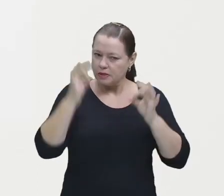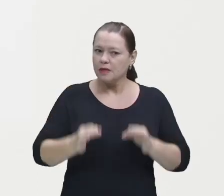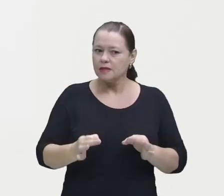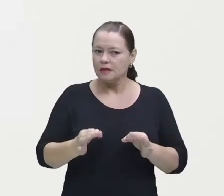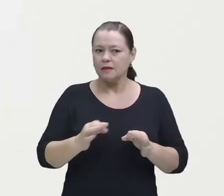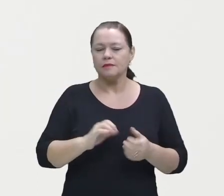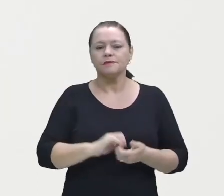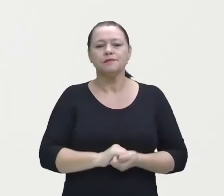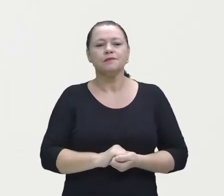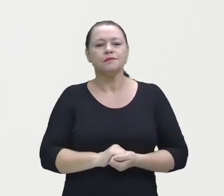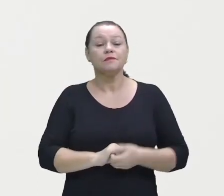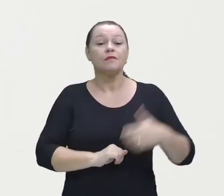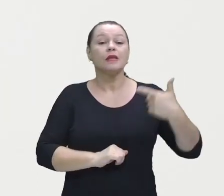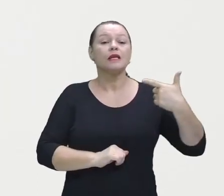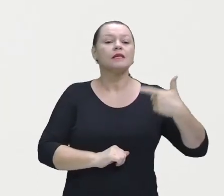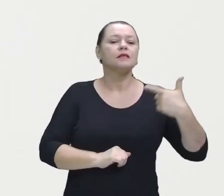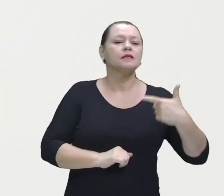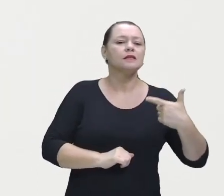segunda?